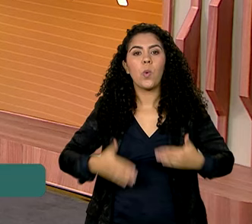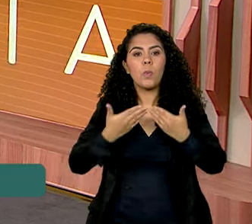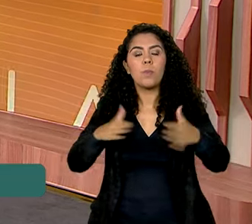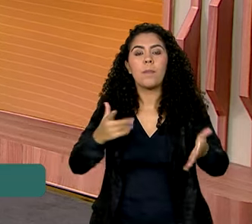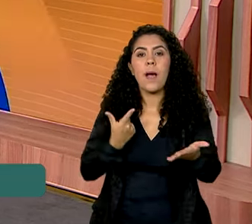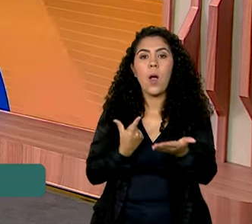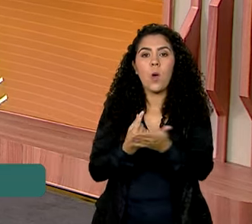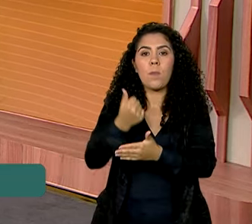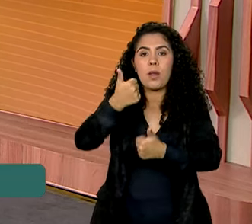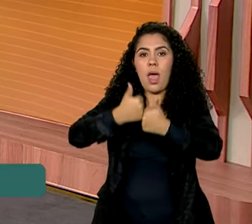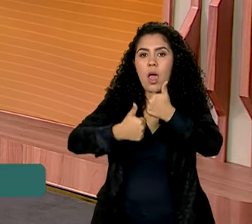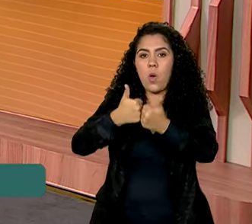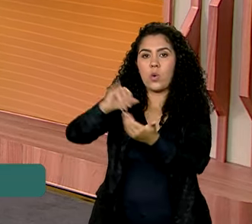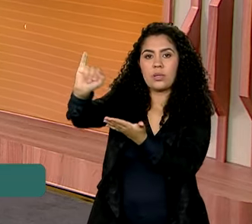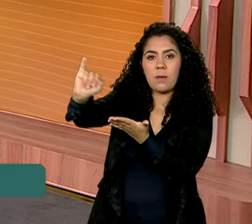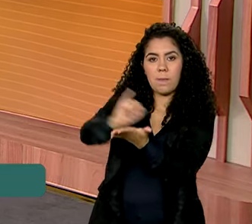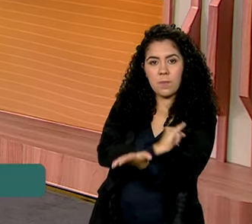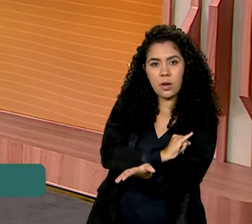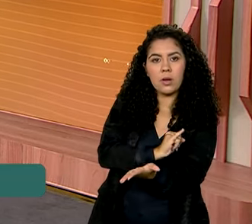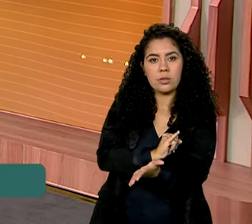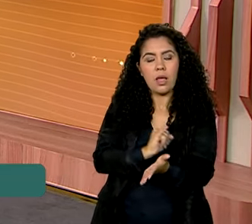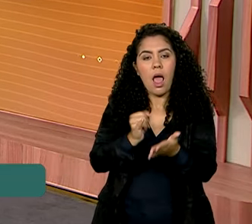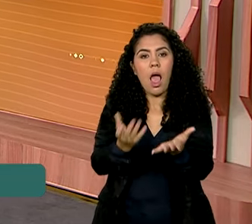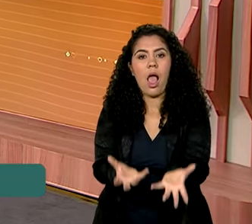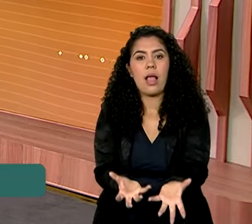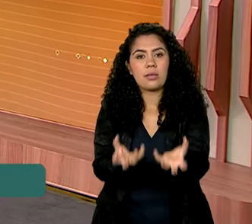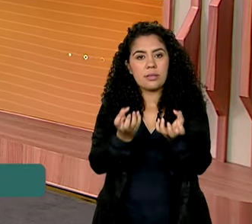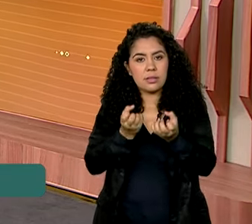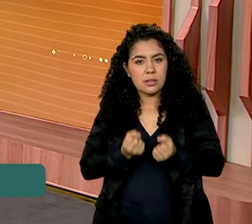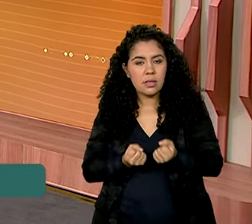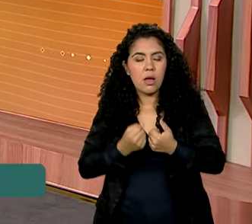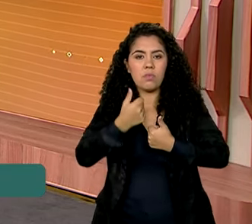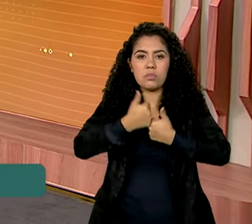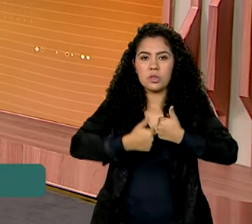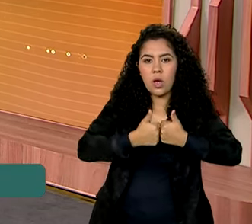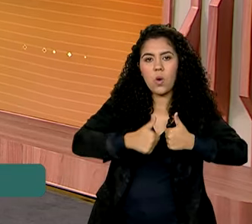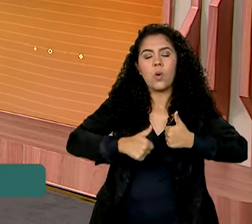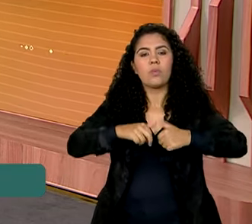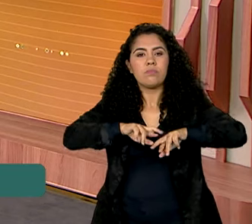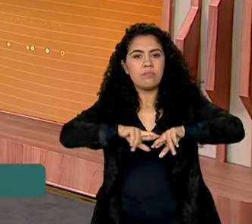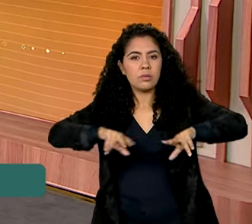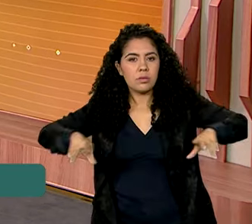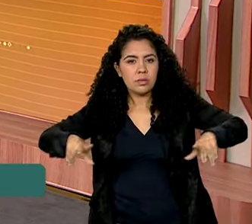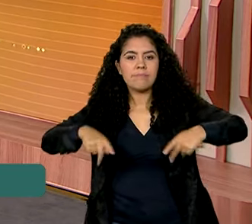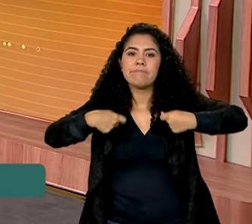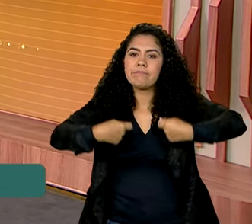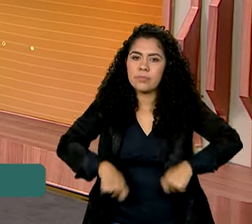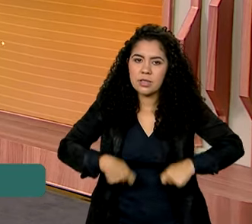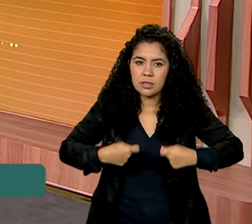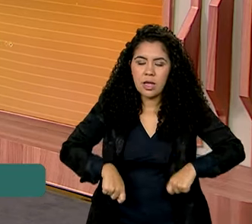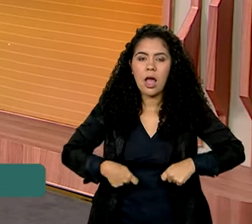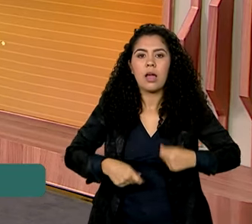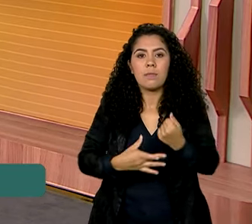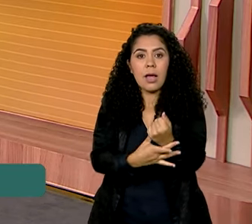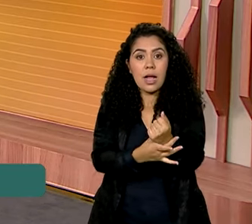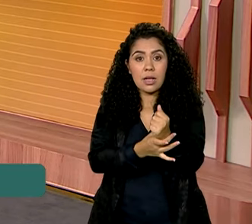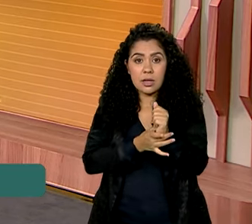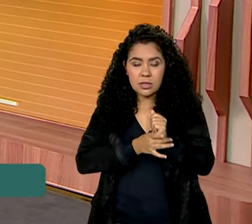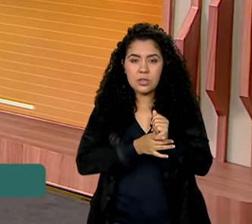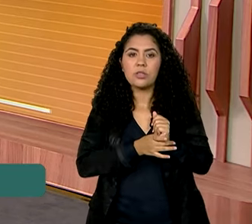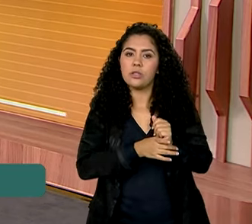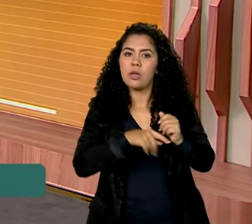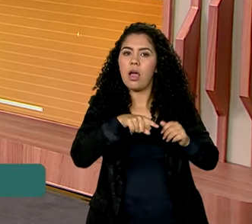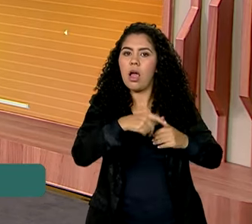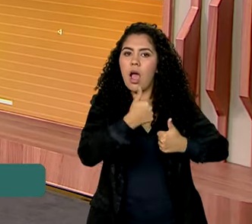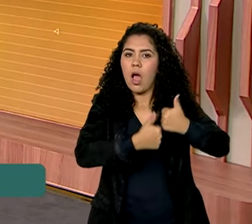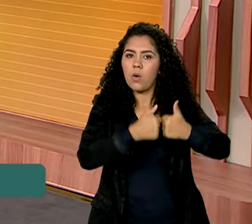arroz importado. A aquisição do cereal de outros países é necessária, tanto para garantir o abastecimento do